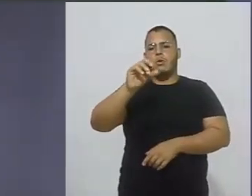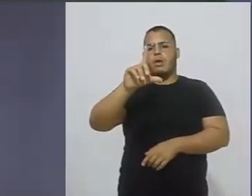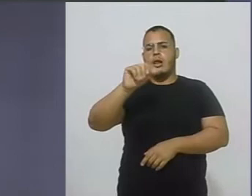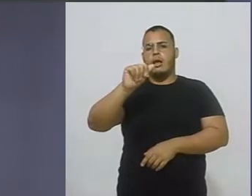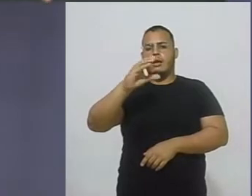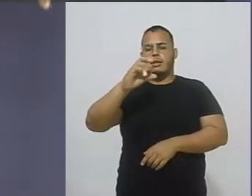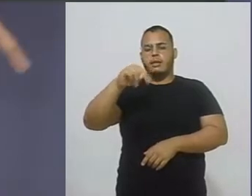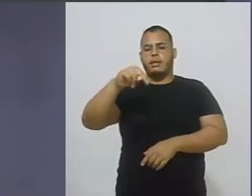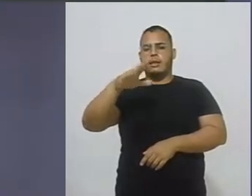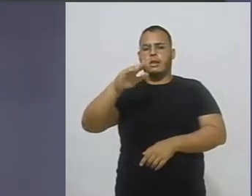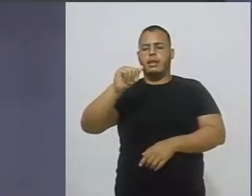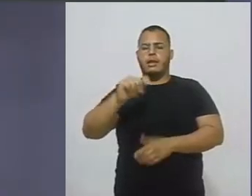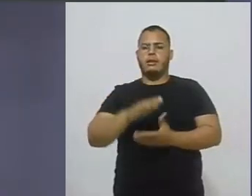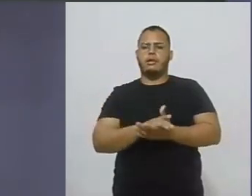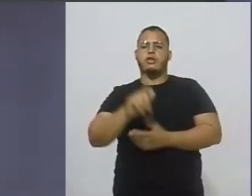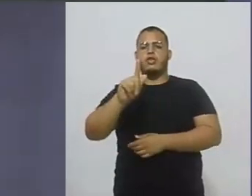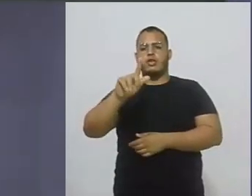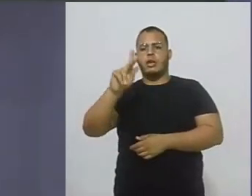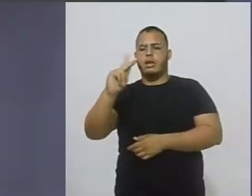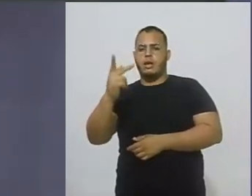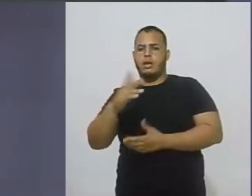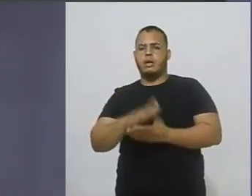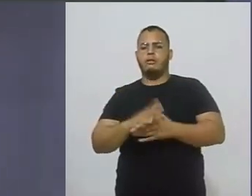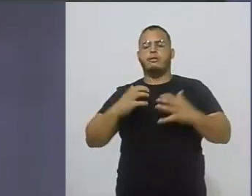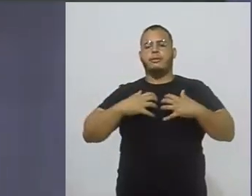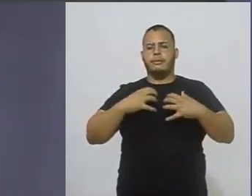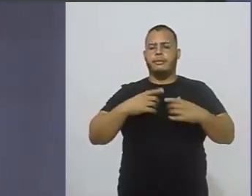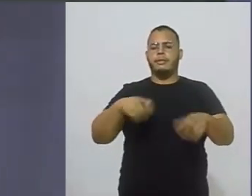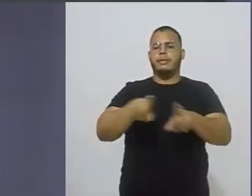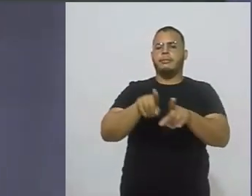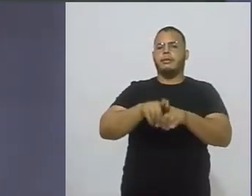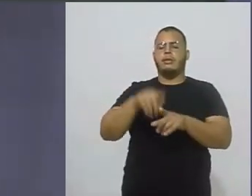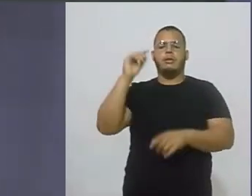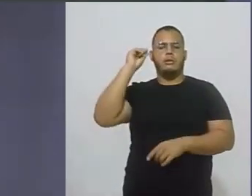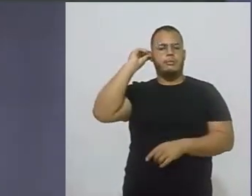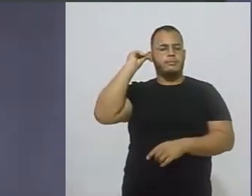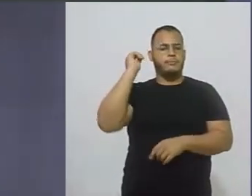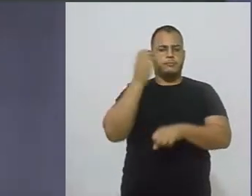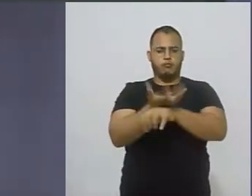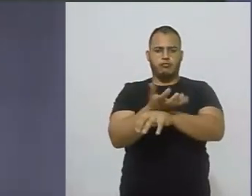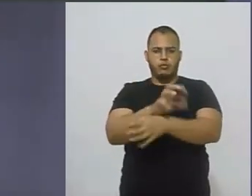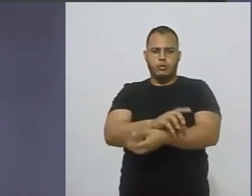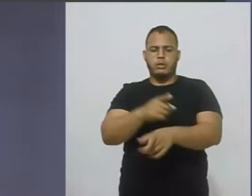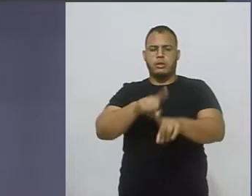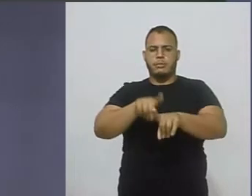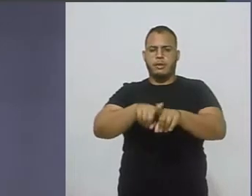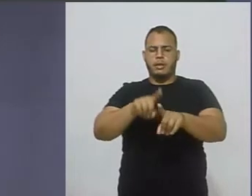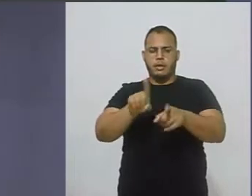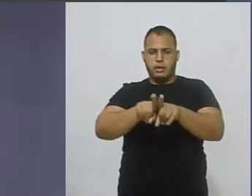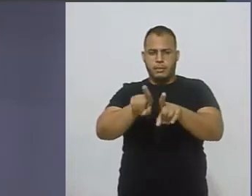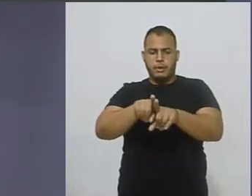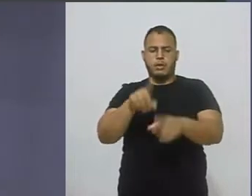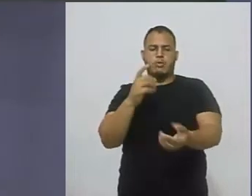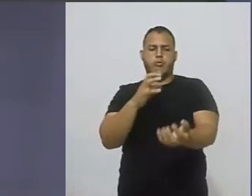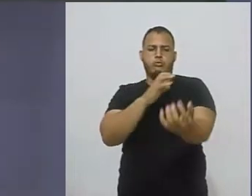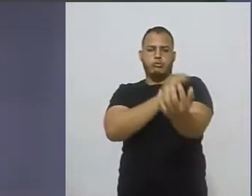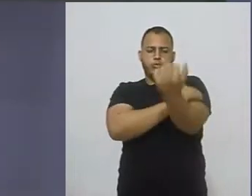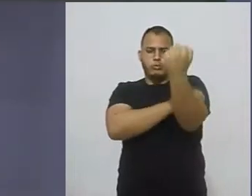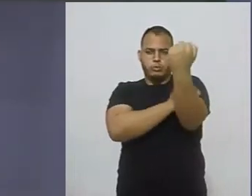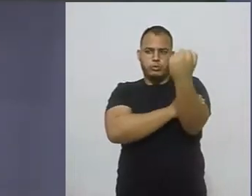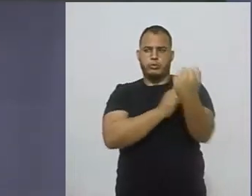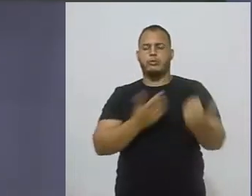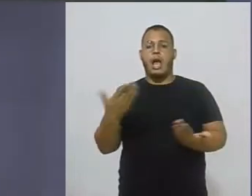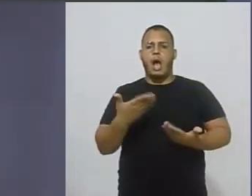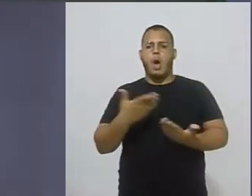mamárias e por fim o GH, que vai estar aí agindo diretamente nos ossos e no músculo. A gente vai conhecer